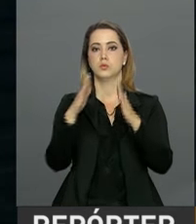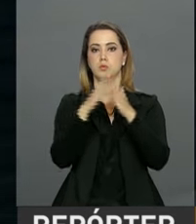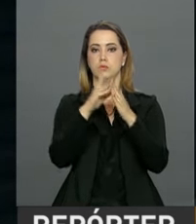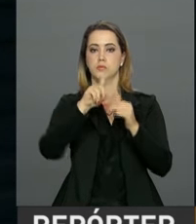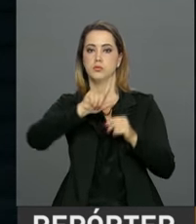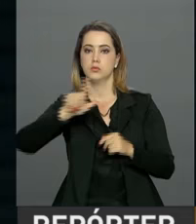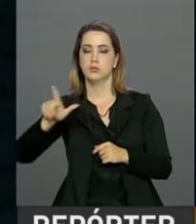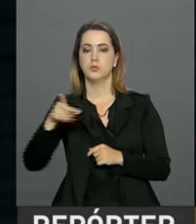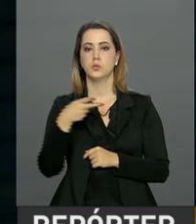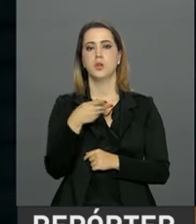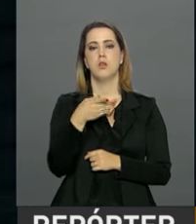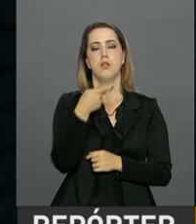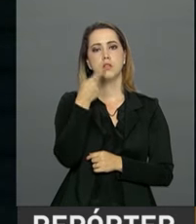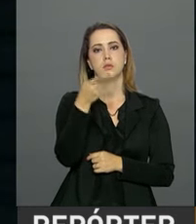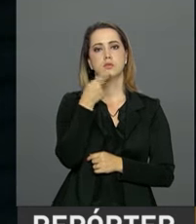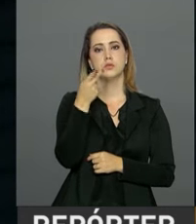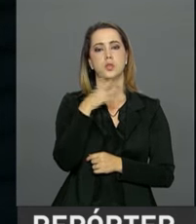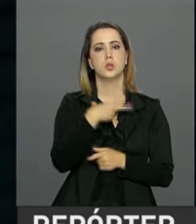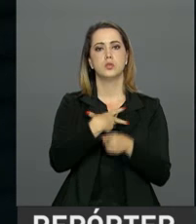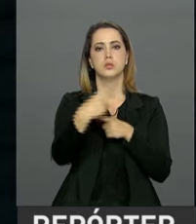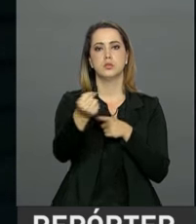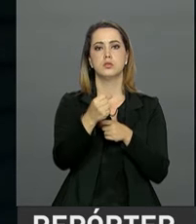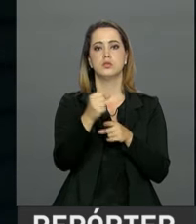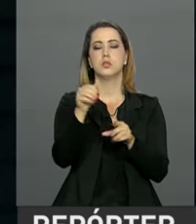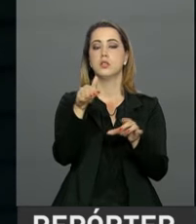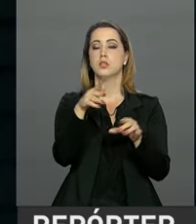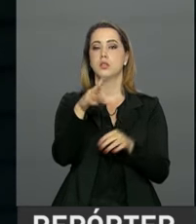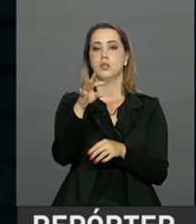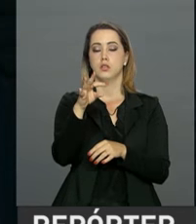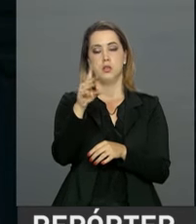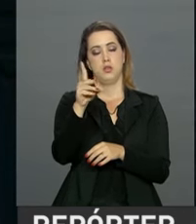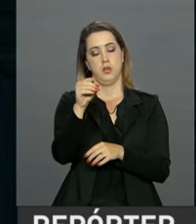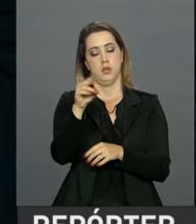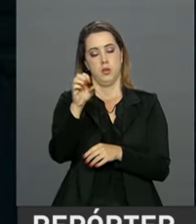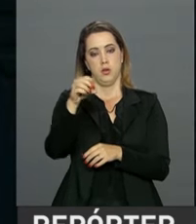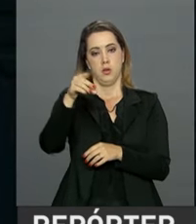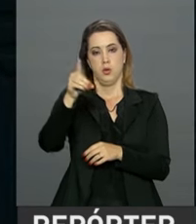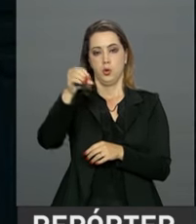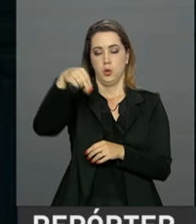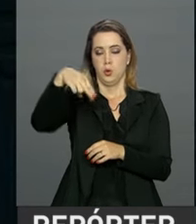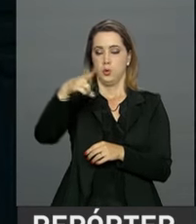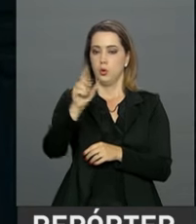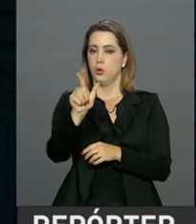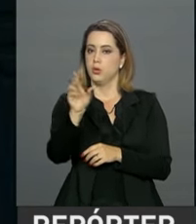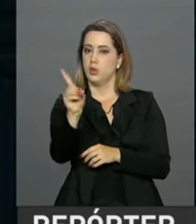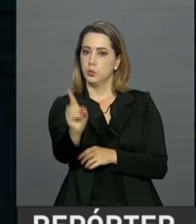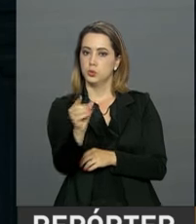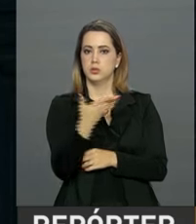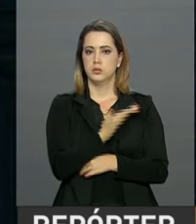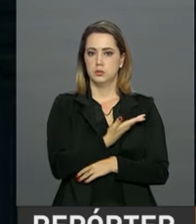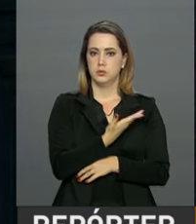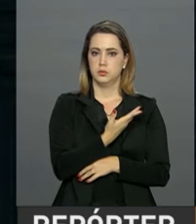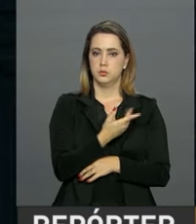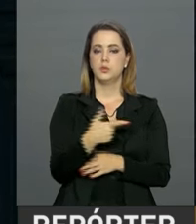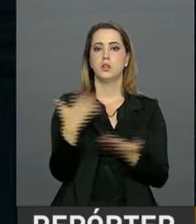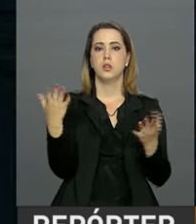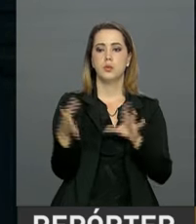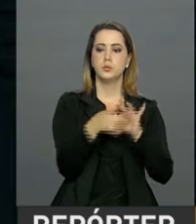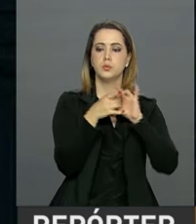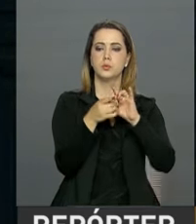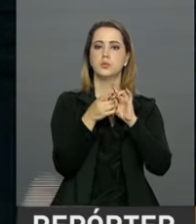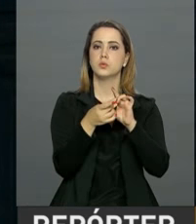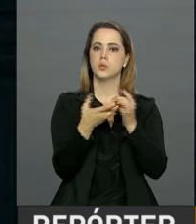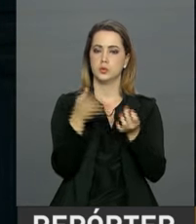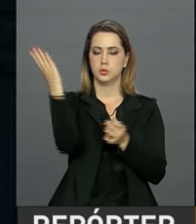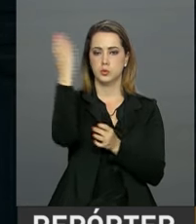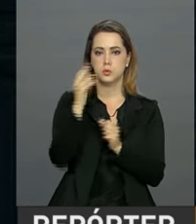Eliseu Padilha comentou a vitória de trump nas eleições dos Estados Unidos a aliança do povo brasileiro com o povo norte--americano